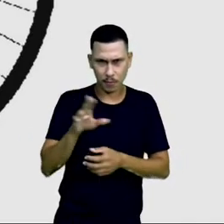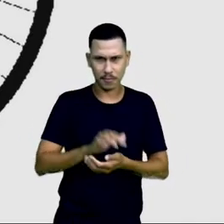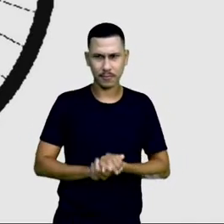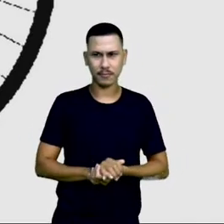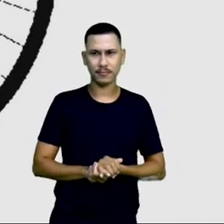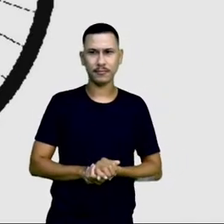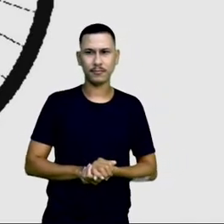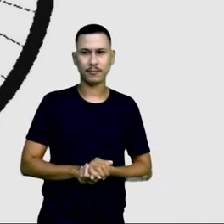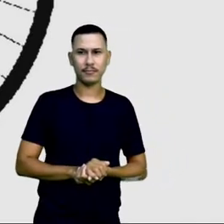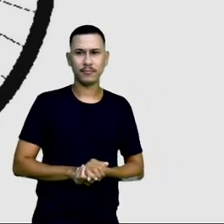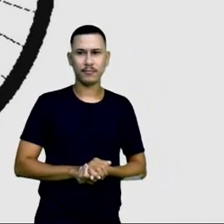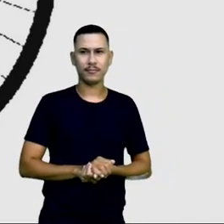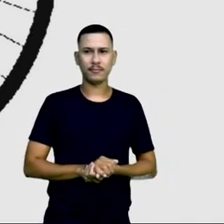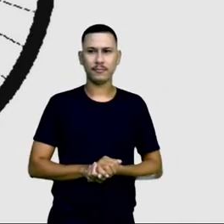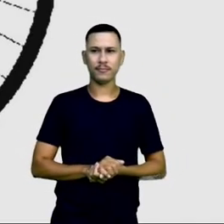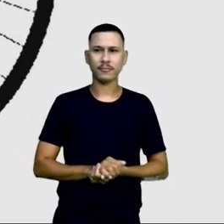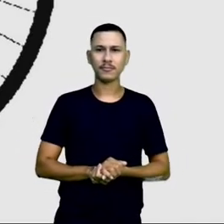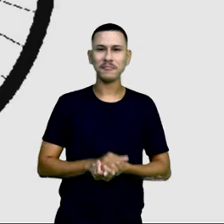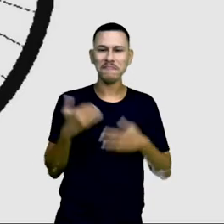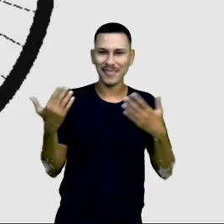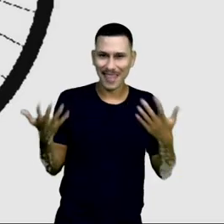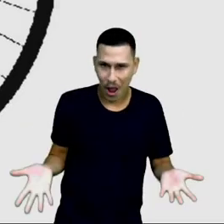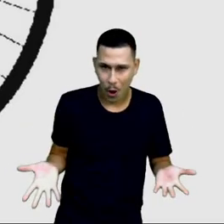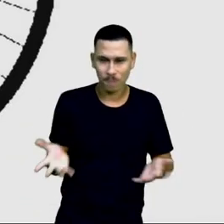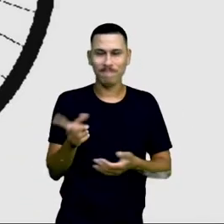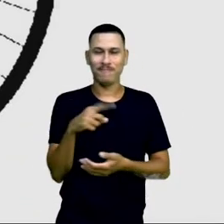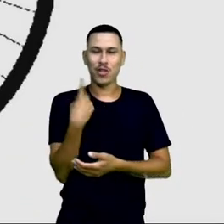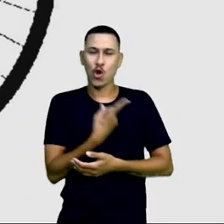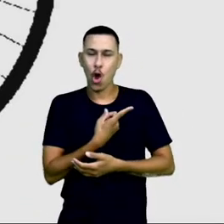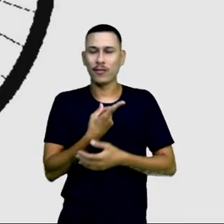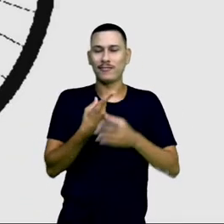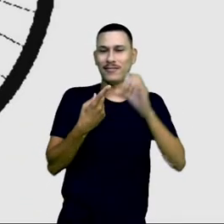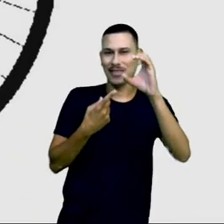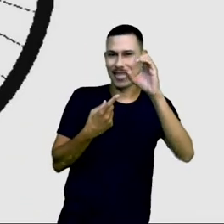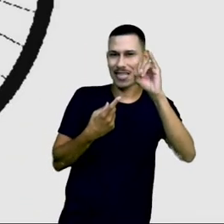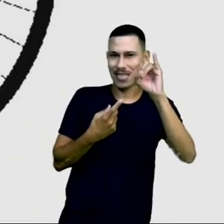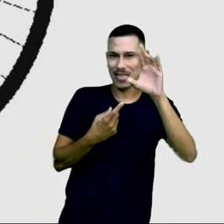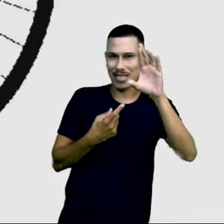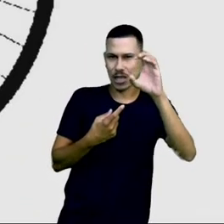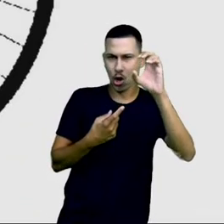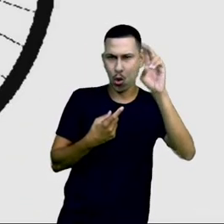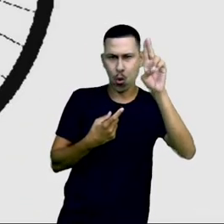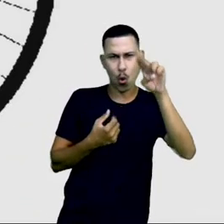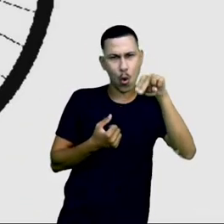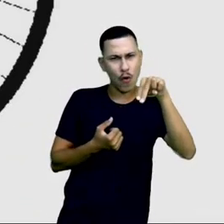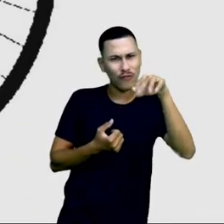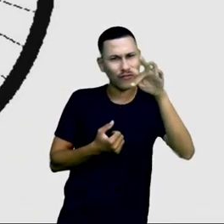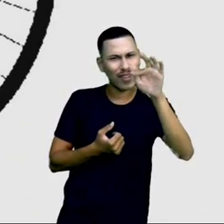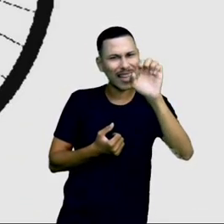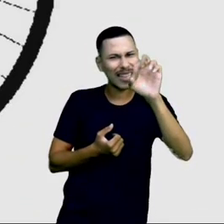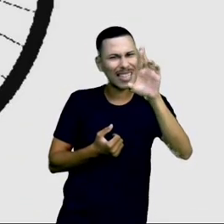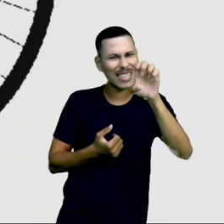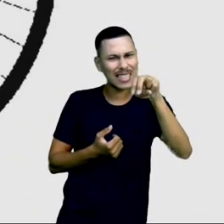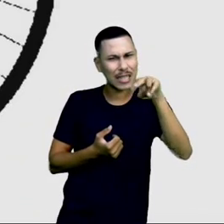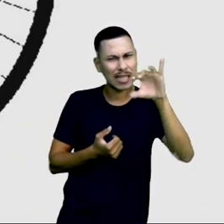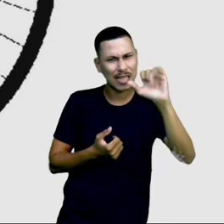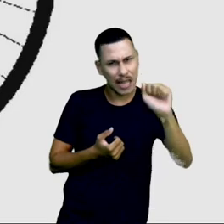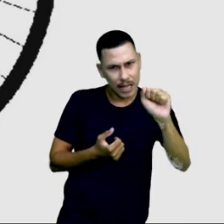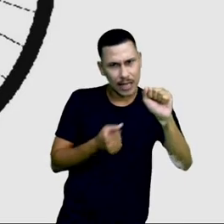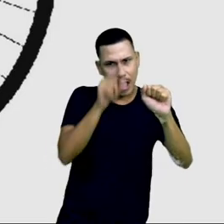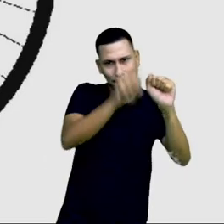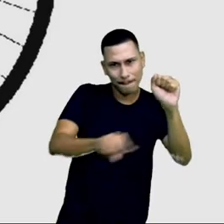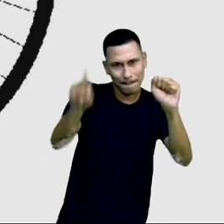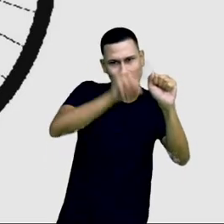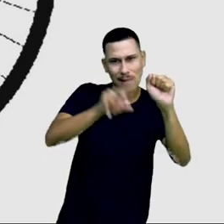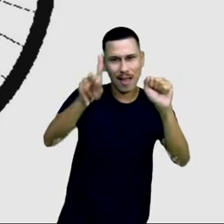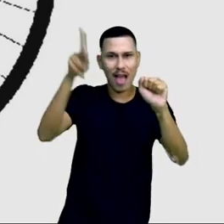Como? Então, a gente tem a circunferência, que ela é bem clara, a gente tem o centro e